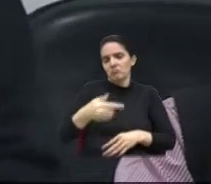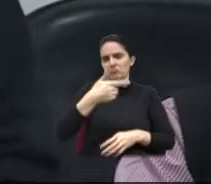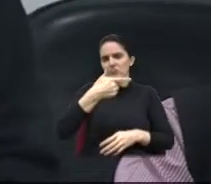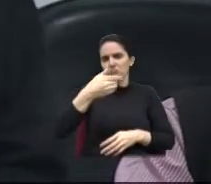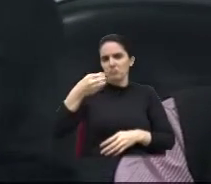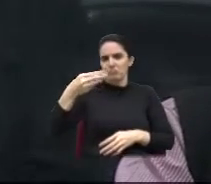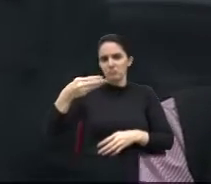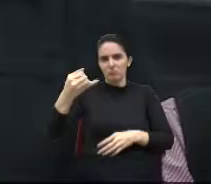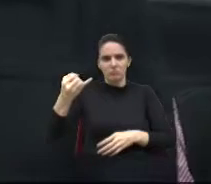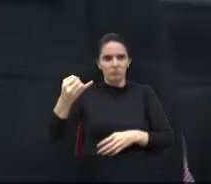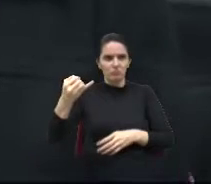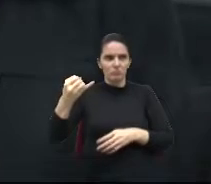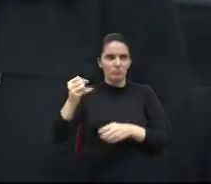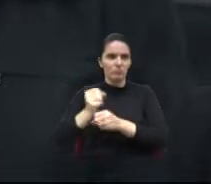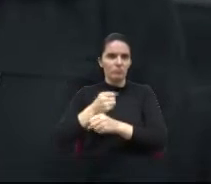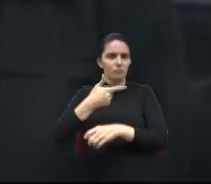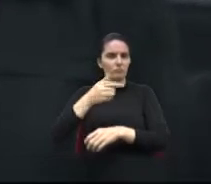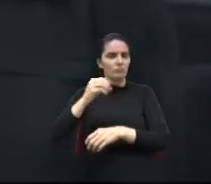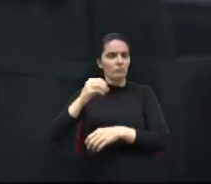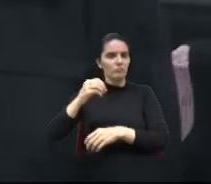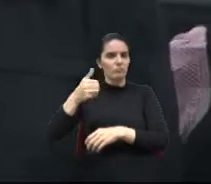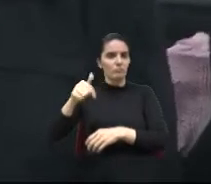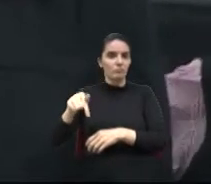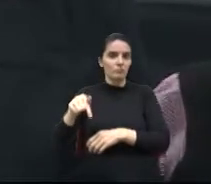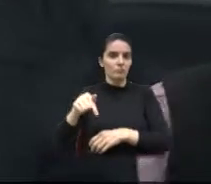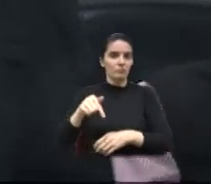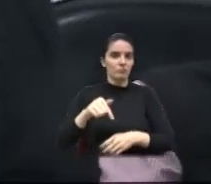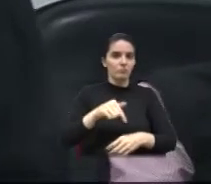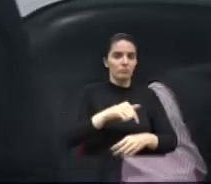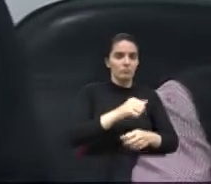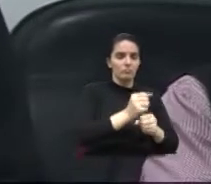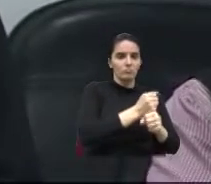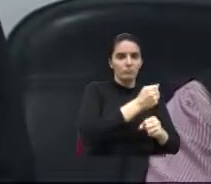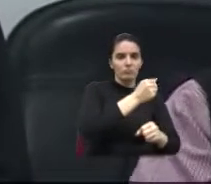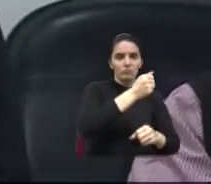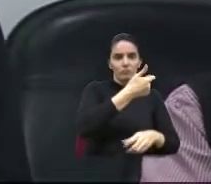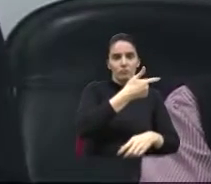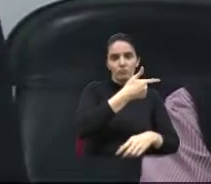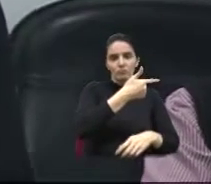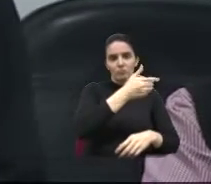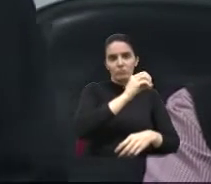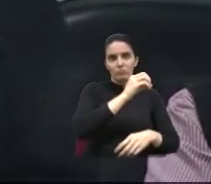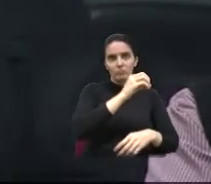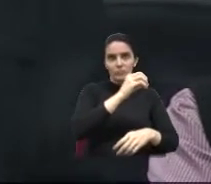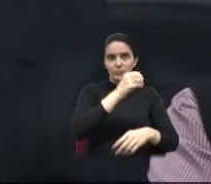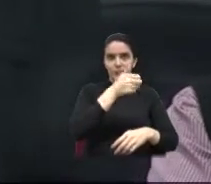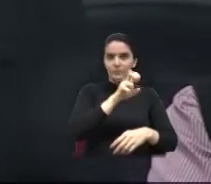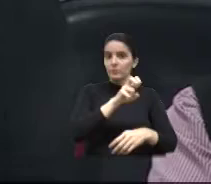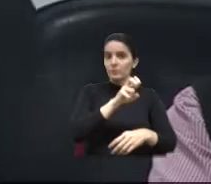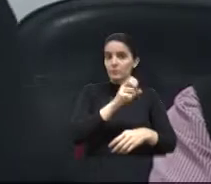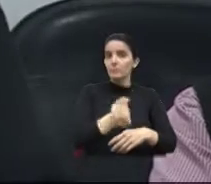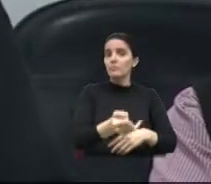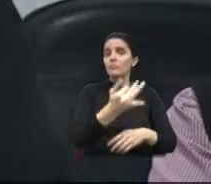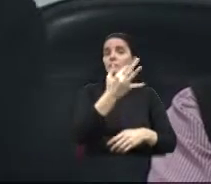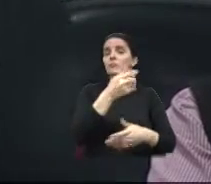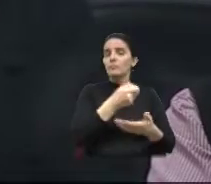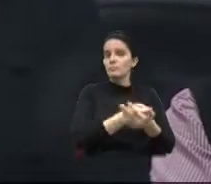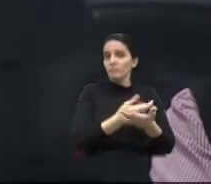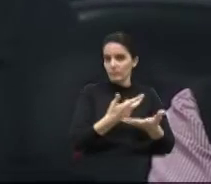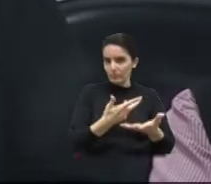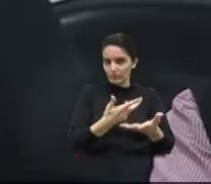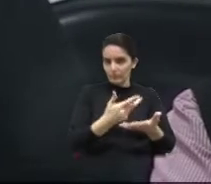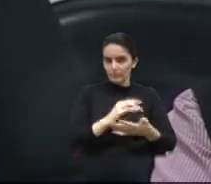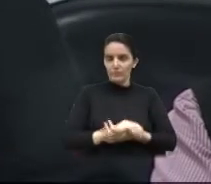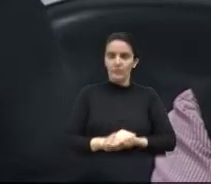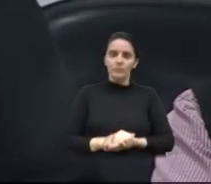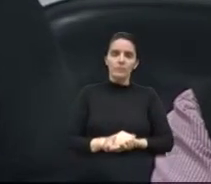2.047.000 em 2017, quanto gastou em 2016? 15, 14, 13, 2005? E fora a inflação que houve de 2005